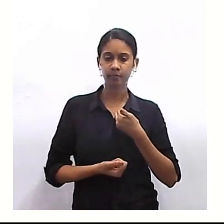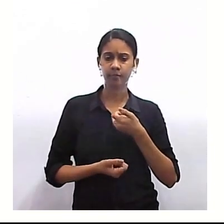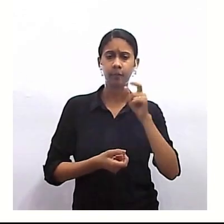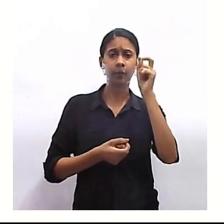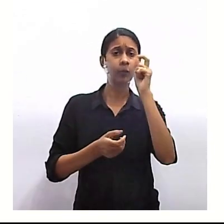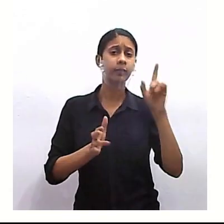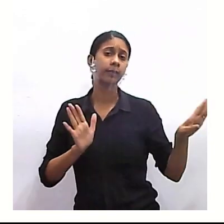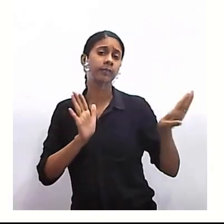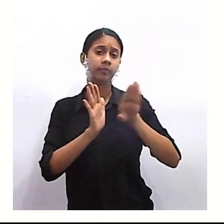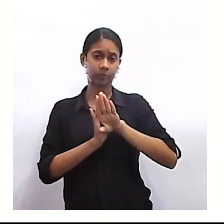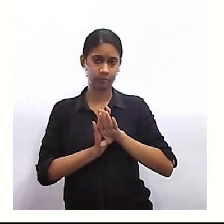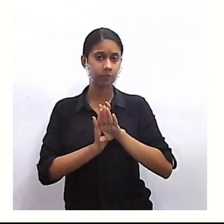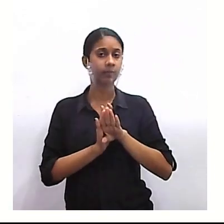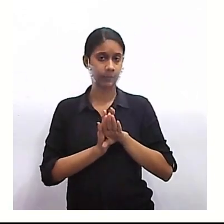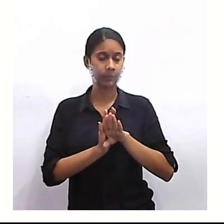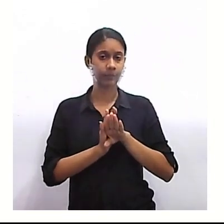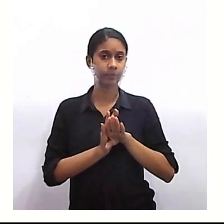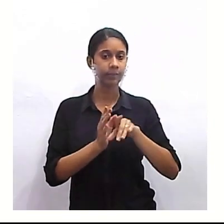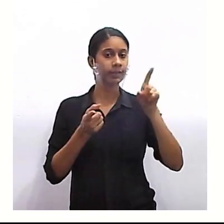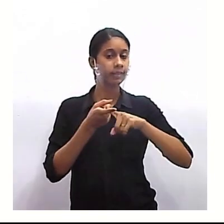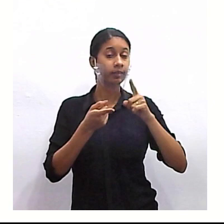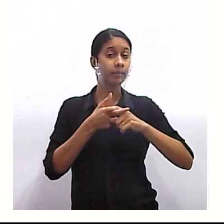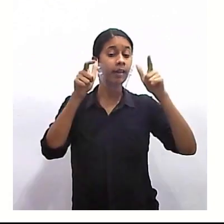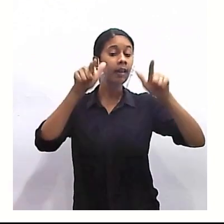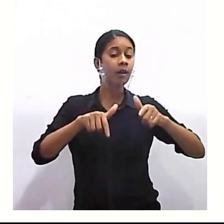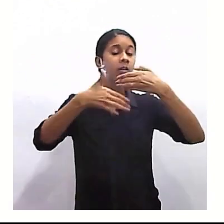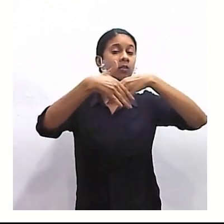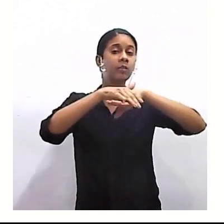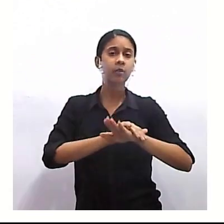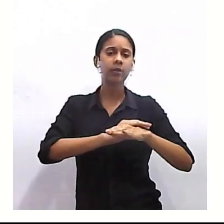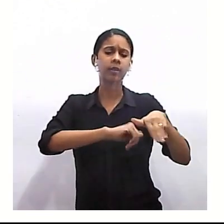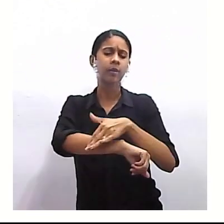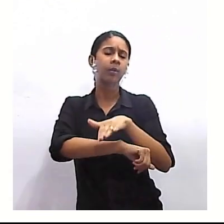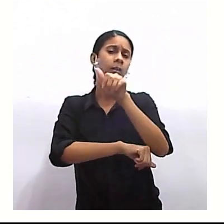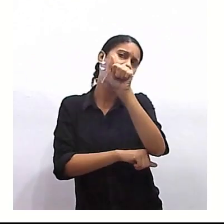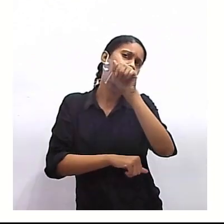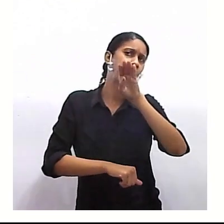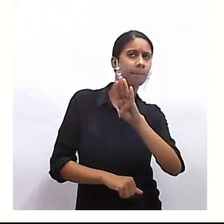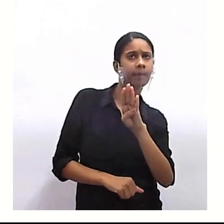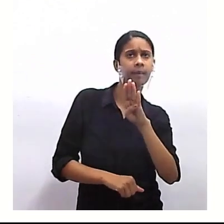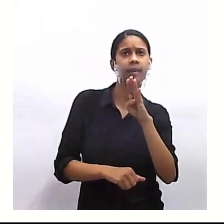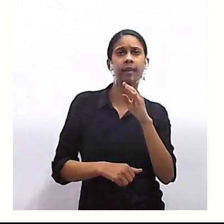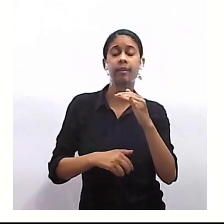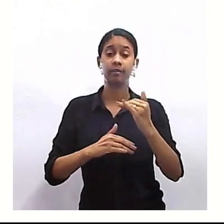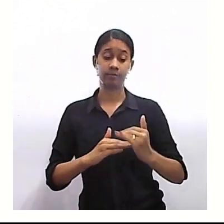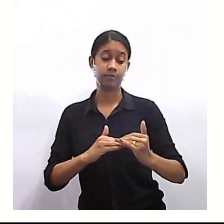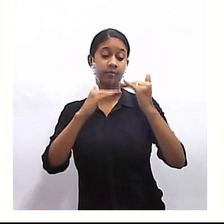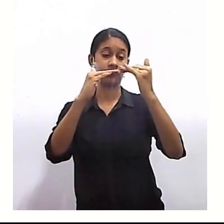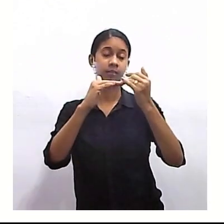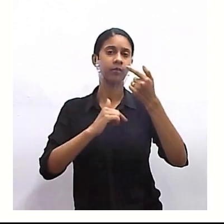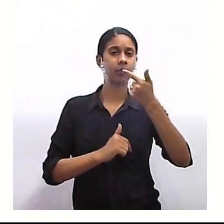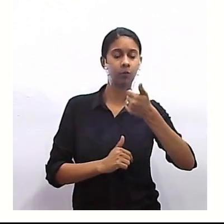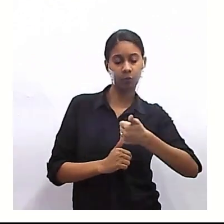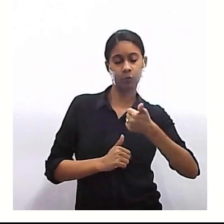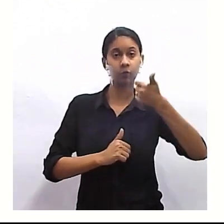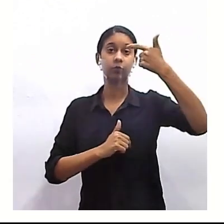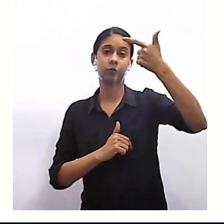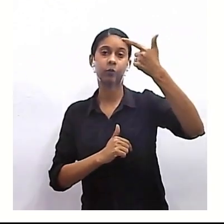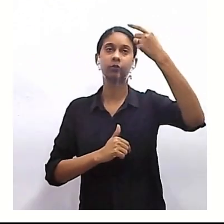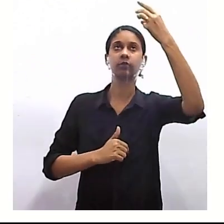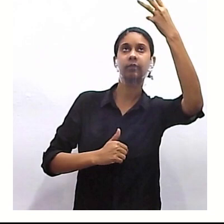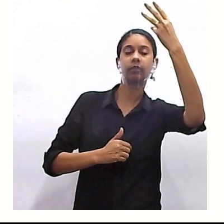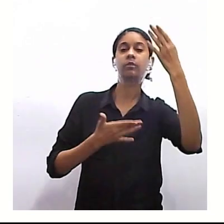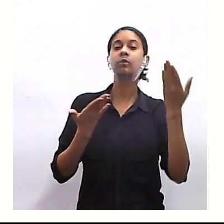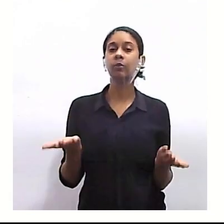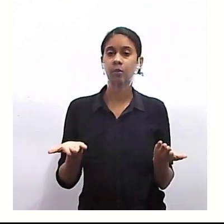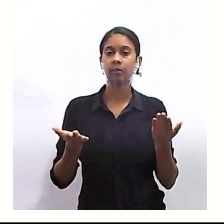está entrando e onde eu vou alocar aquele material. Qual a rua, se é rua A, se é rua B, se é nível 1, se é nível 2, se é nível 3. Então